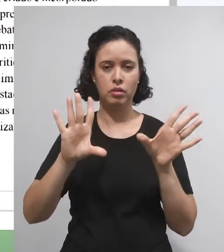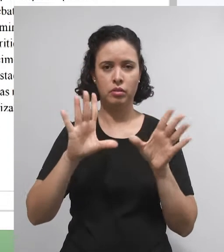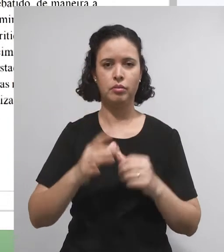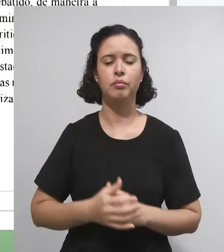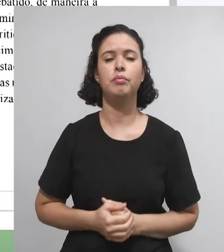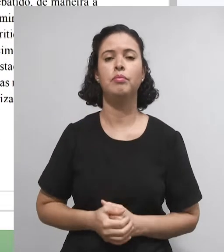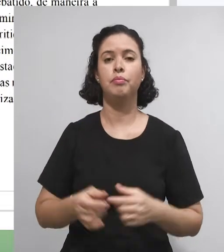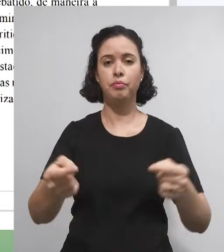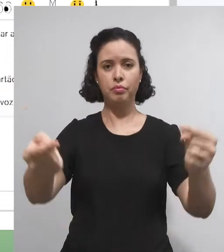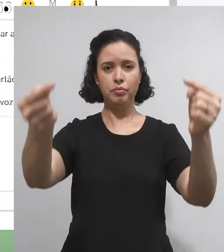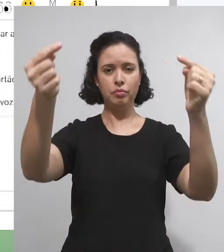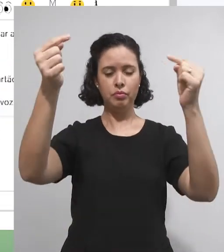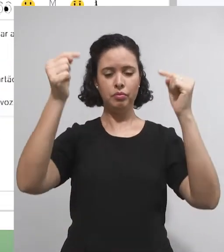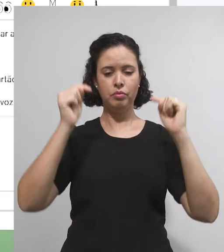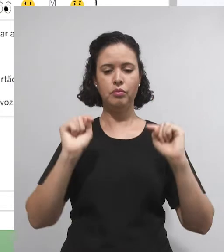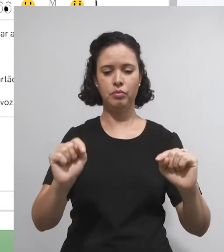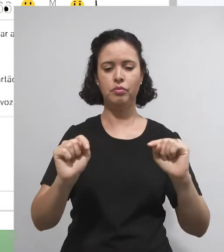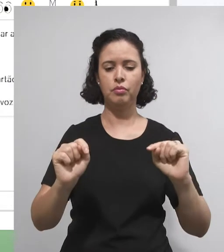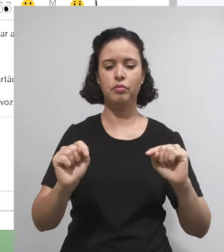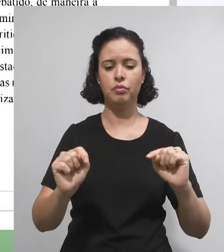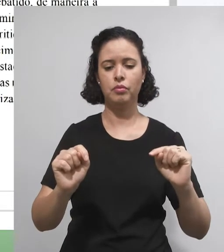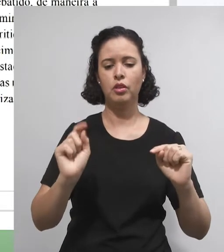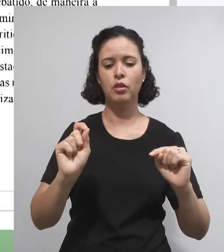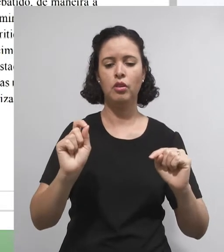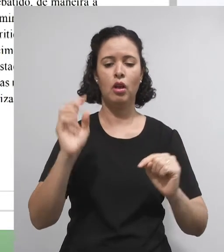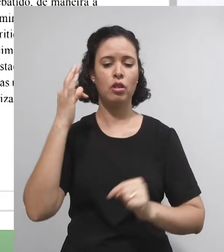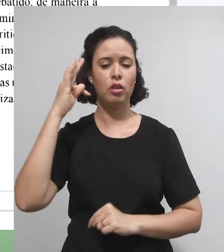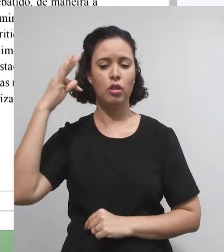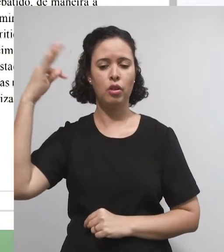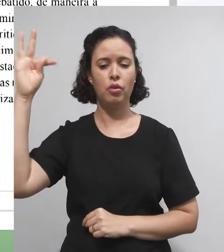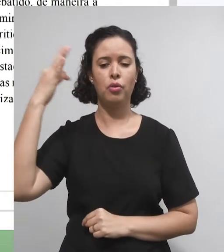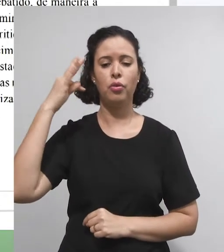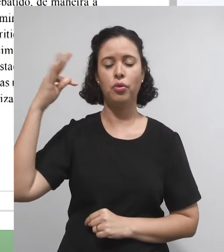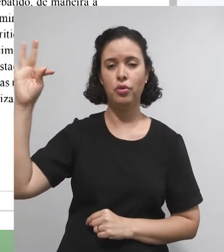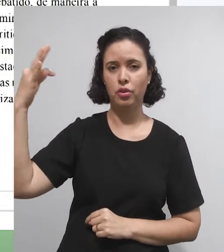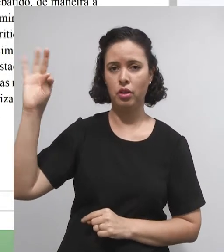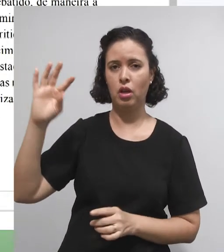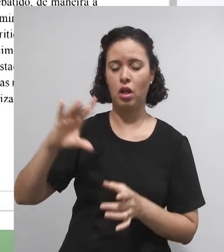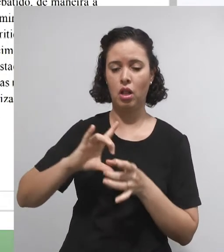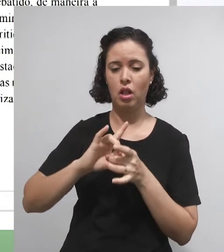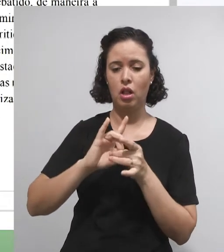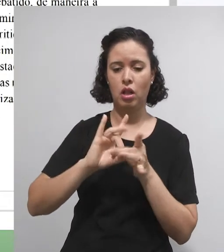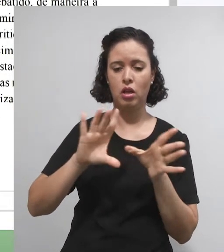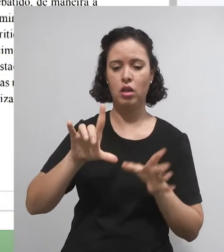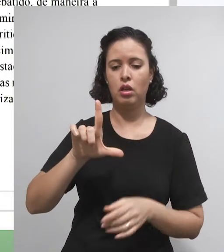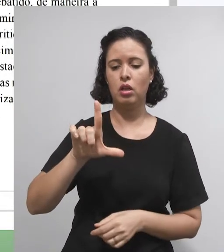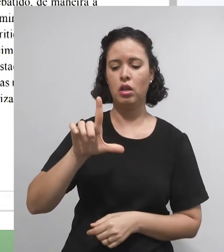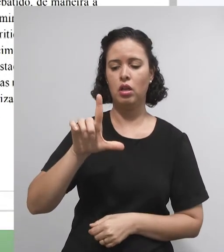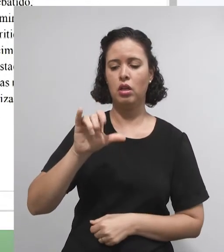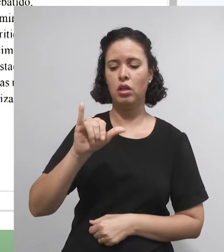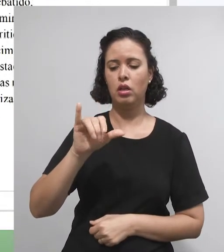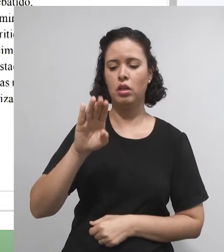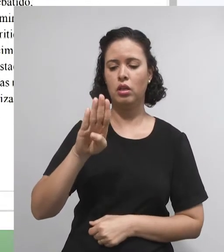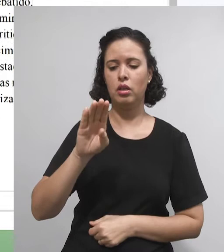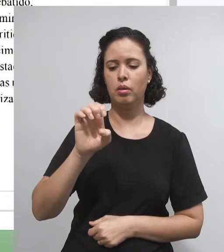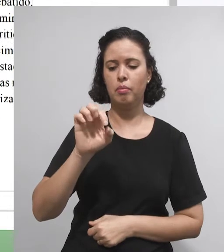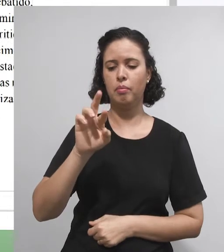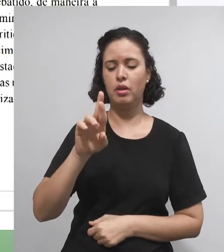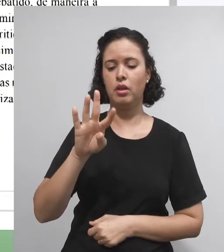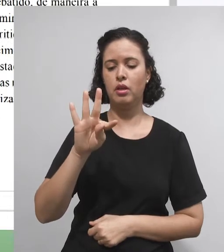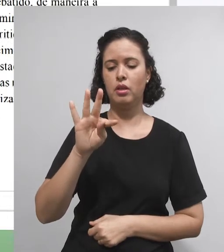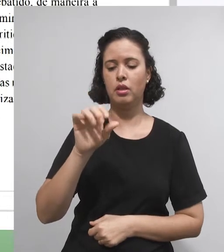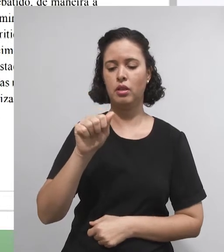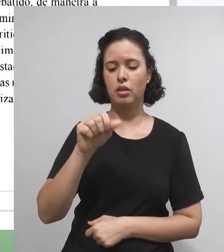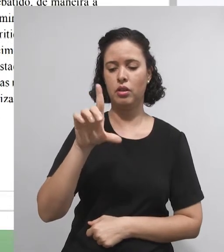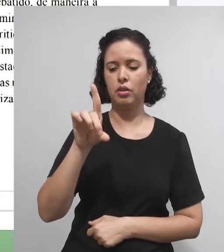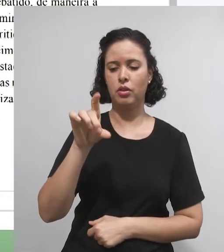libertária. Na teoria libertadora, a gente tem ele lindo, fofinho, maravilhoso, o Paulinho, que é